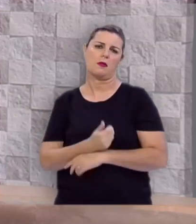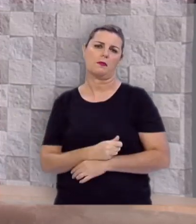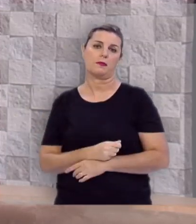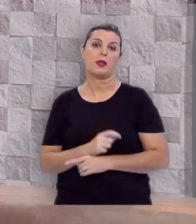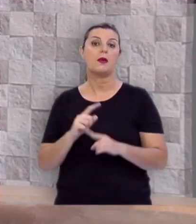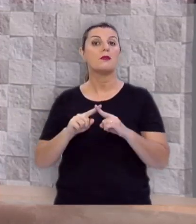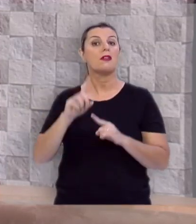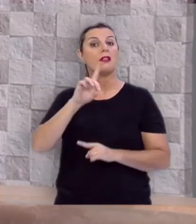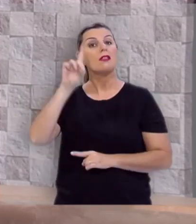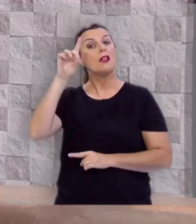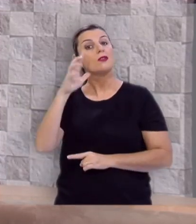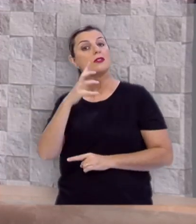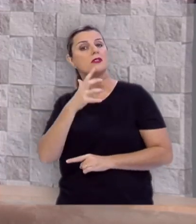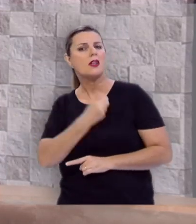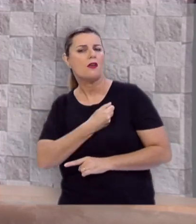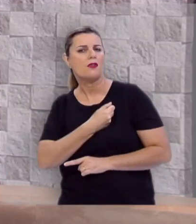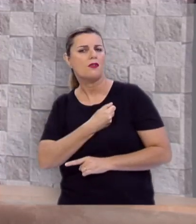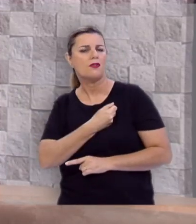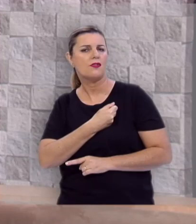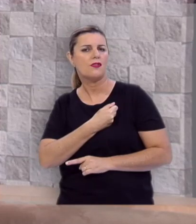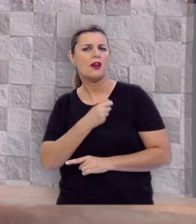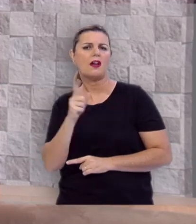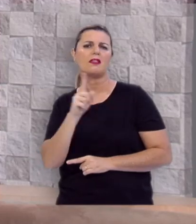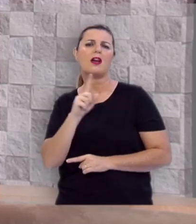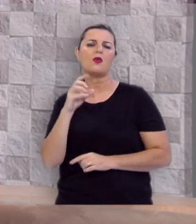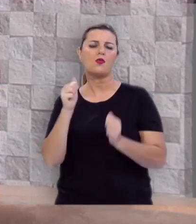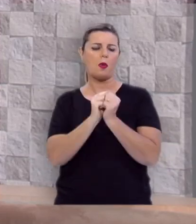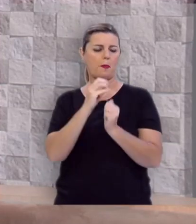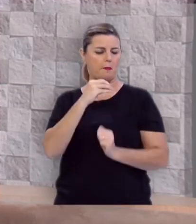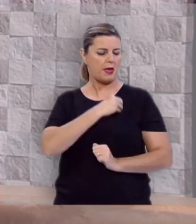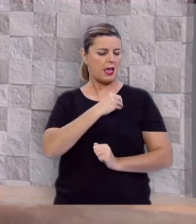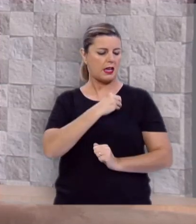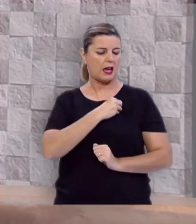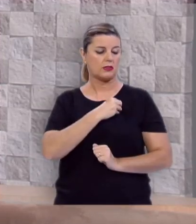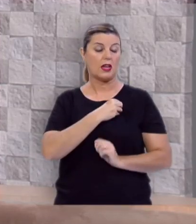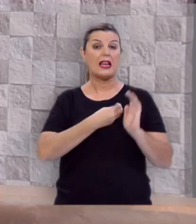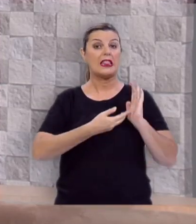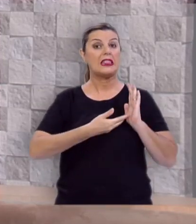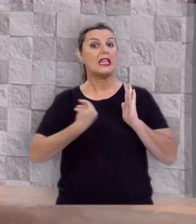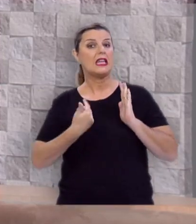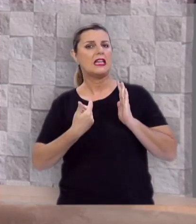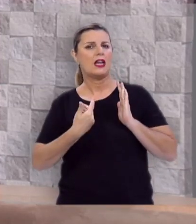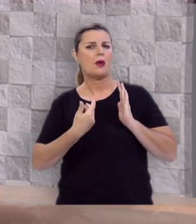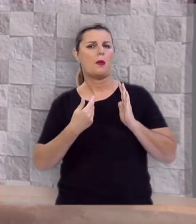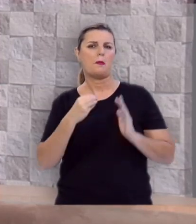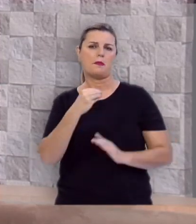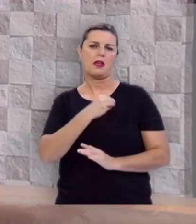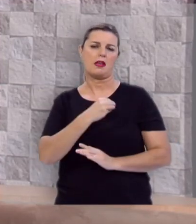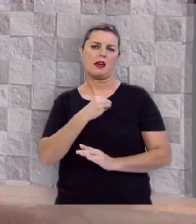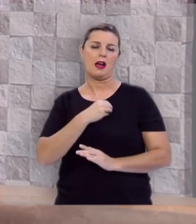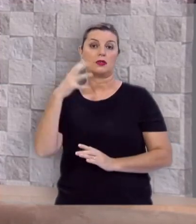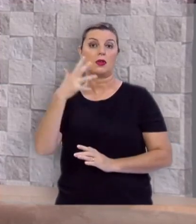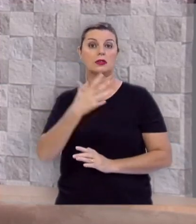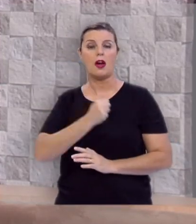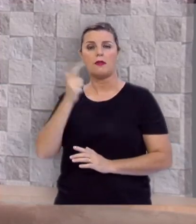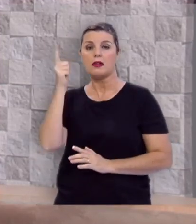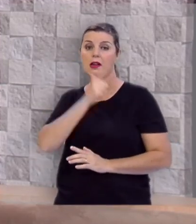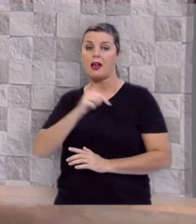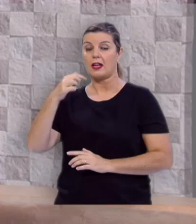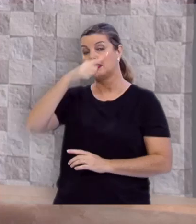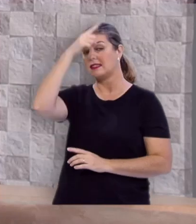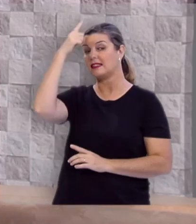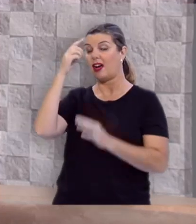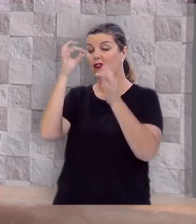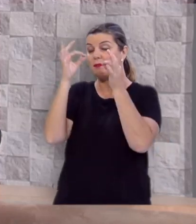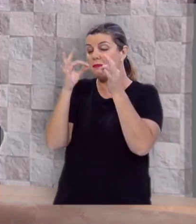salvos, porque Deus nos salva não no pecado, Deus nos salva do pecado. Deus nos salva para sermos santos